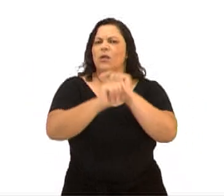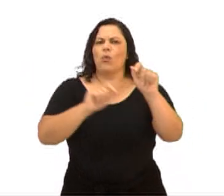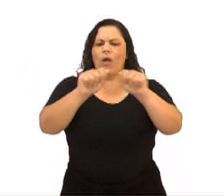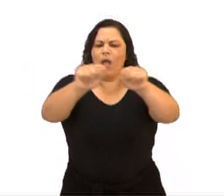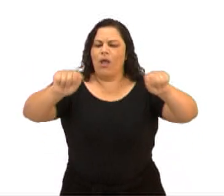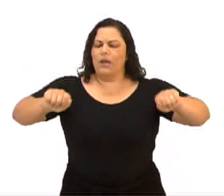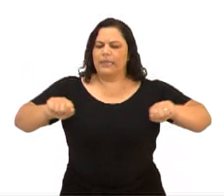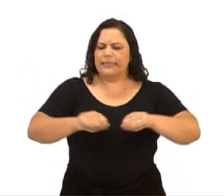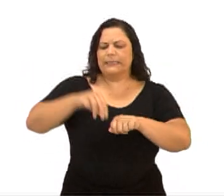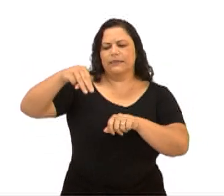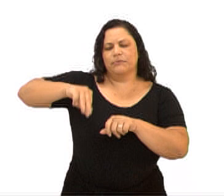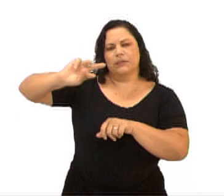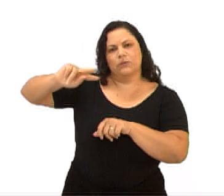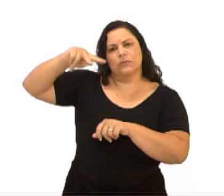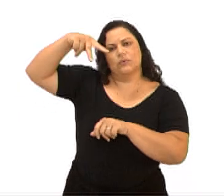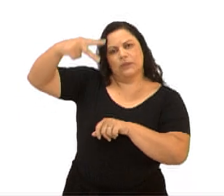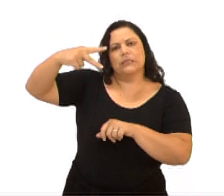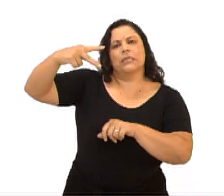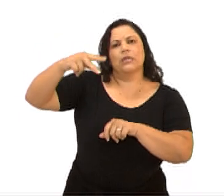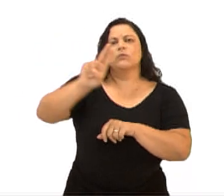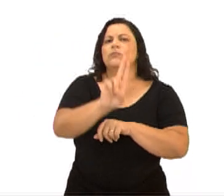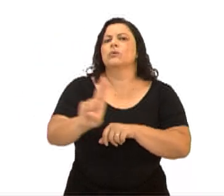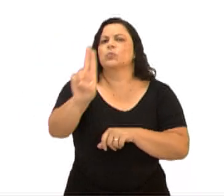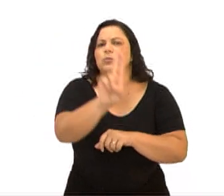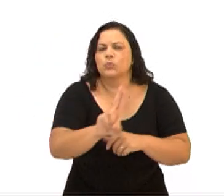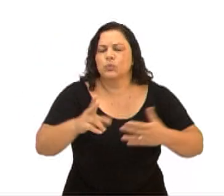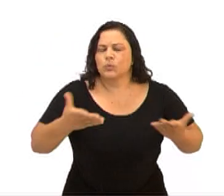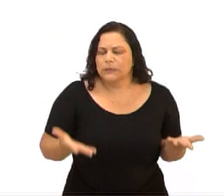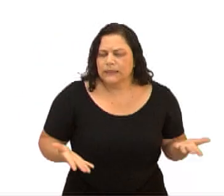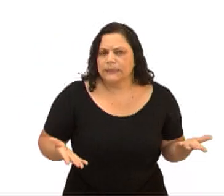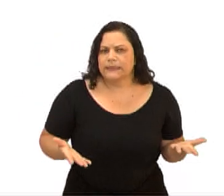irá utilizar do terreno?